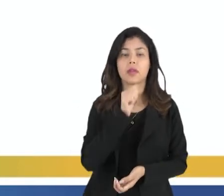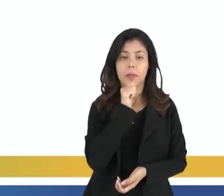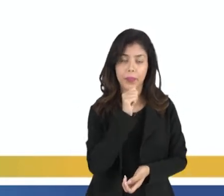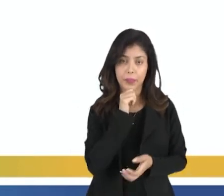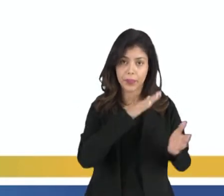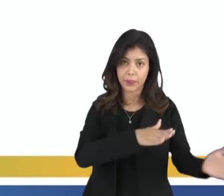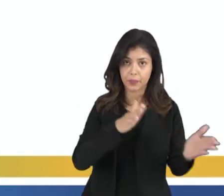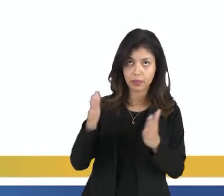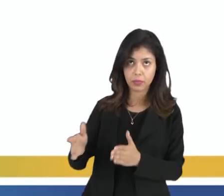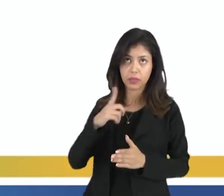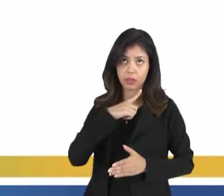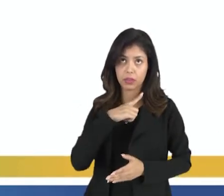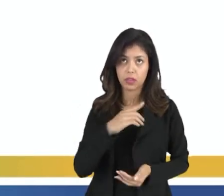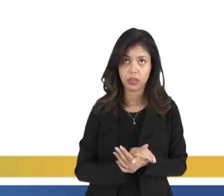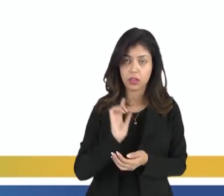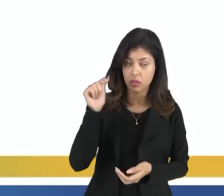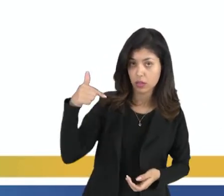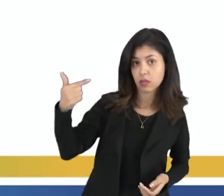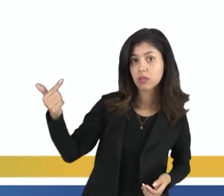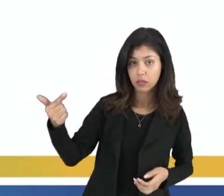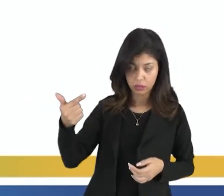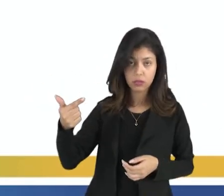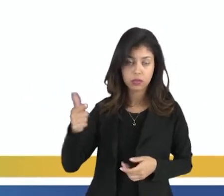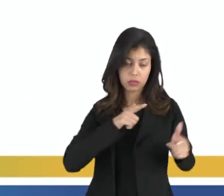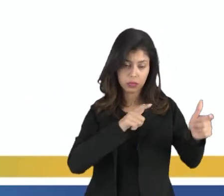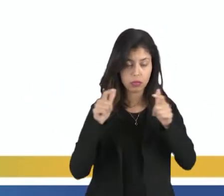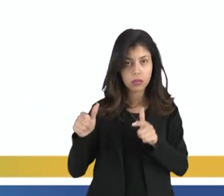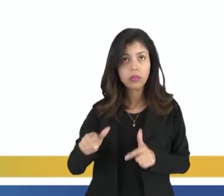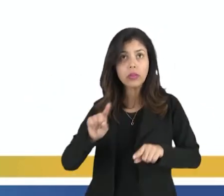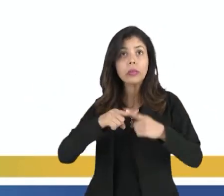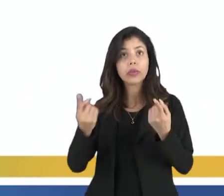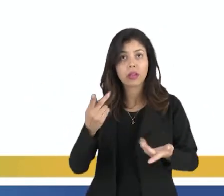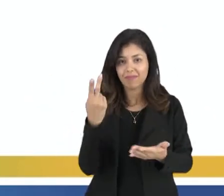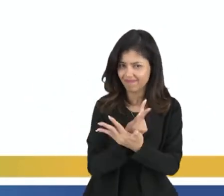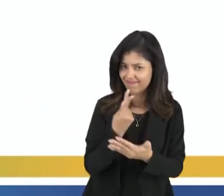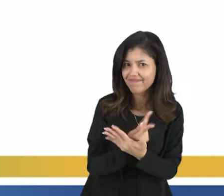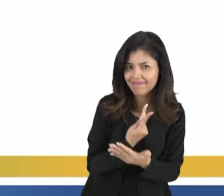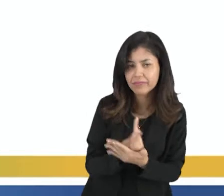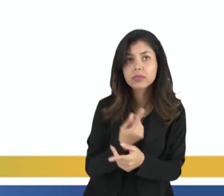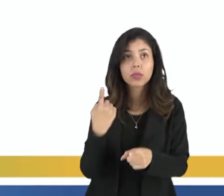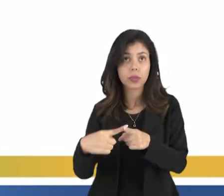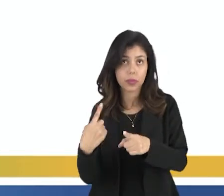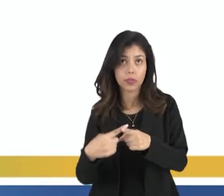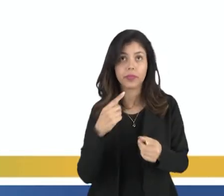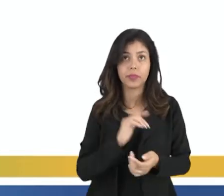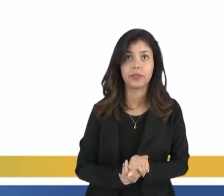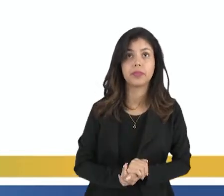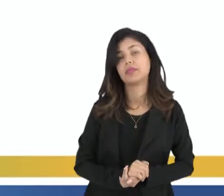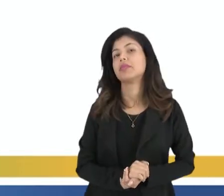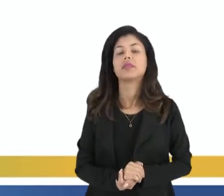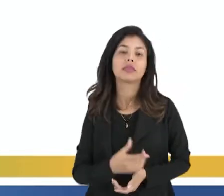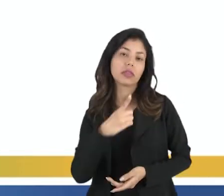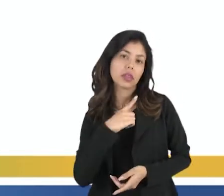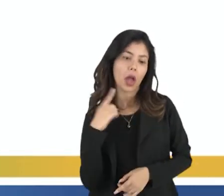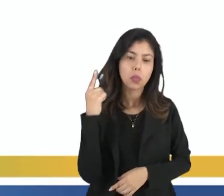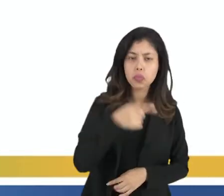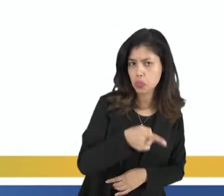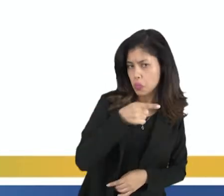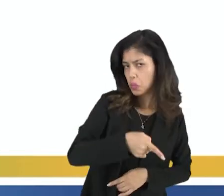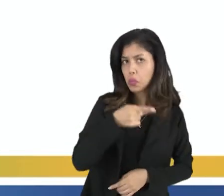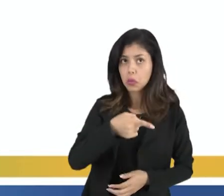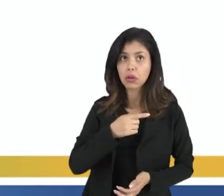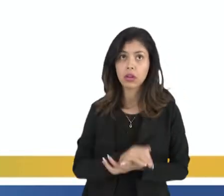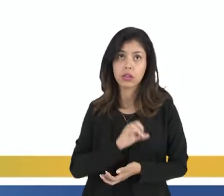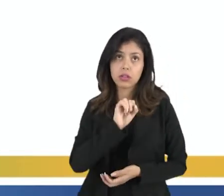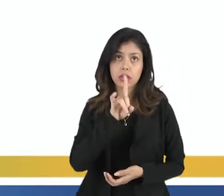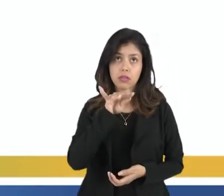aí, então, a partir daí se propagaria em outros lugares, mas algo deu errado, né? Porque esse movimento foi denunciado por